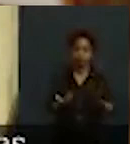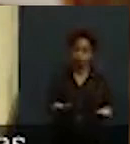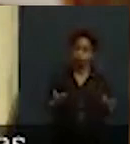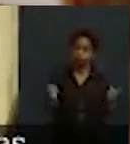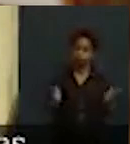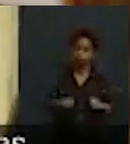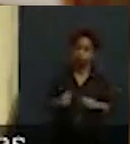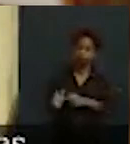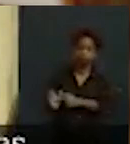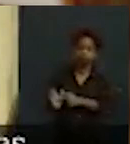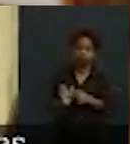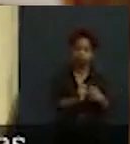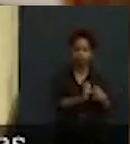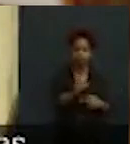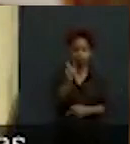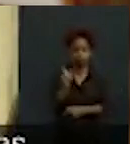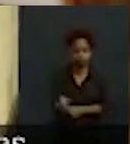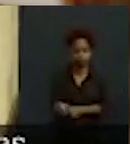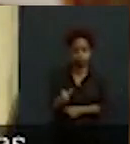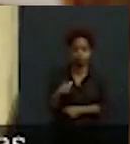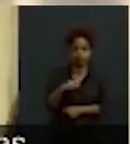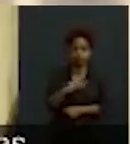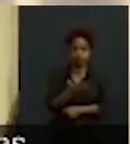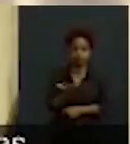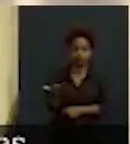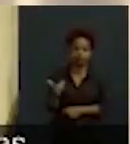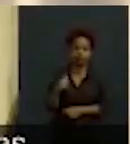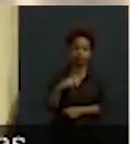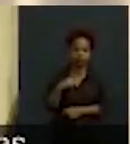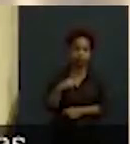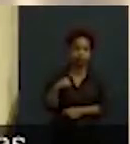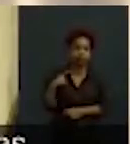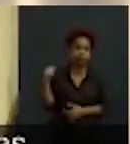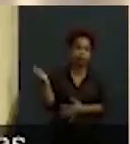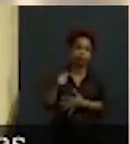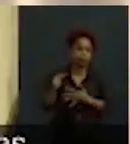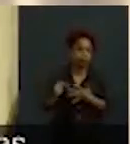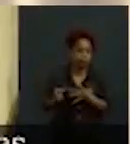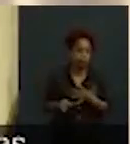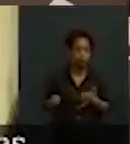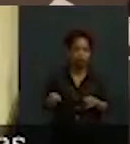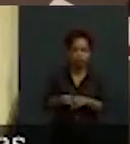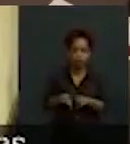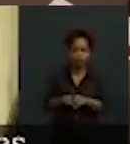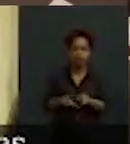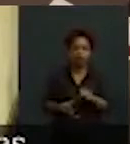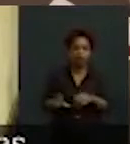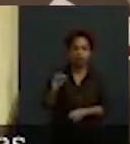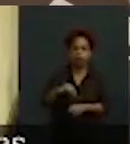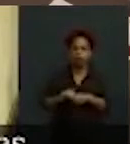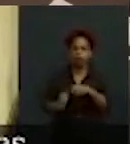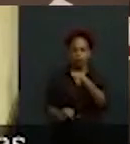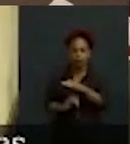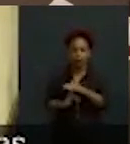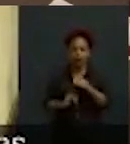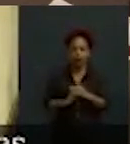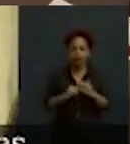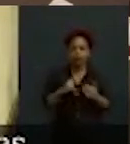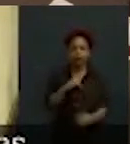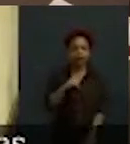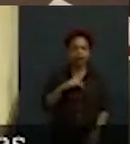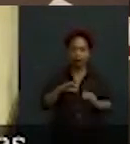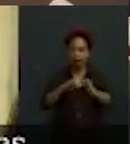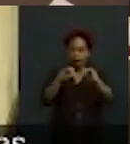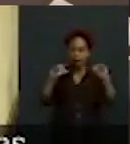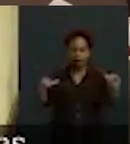ao simbolizar, na pessoa dos agraciados com aquelas comendas, que a grandeza desta instituição é